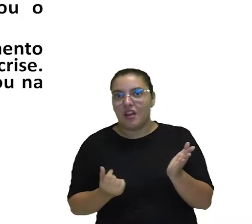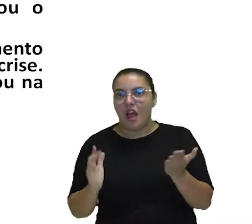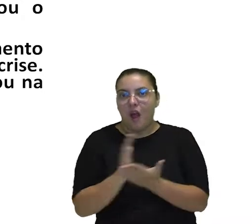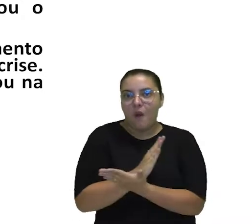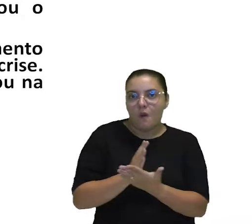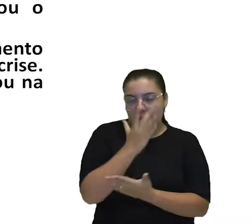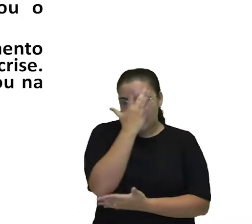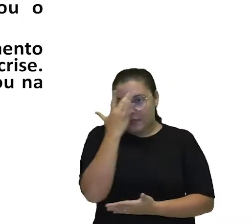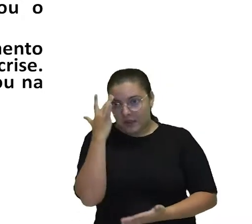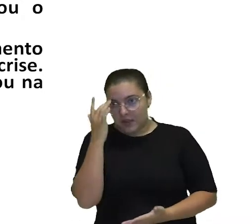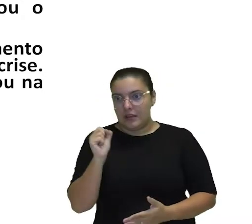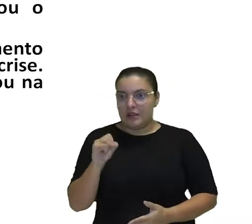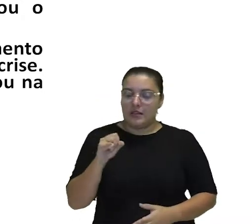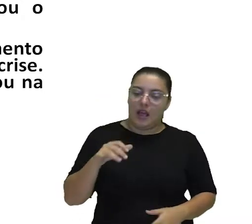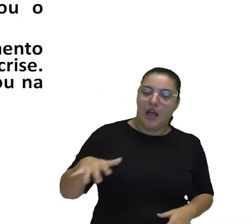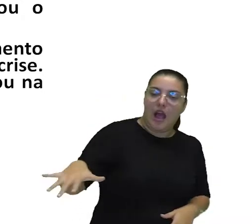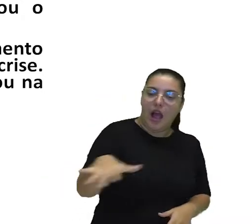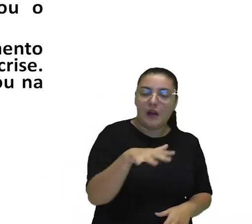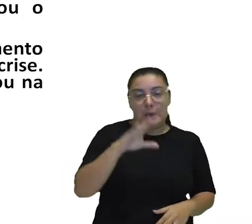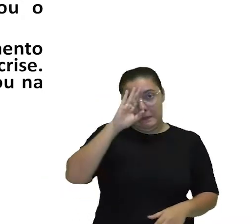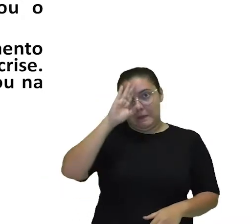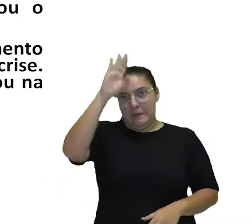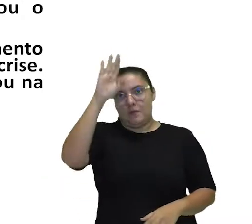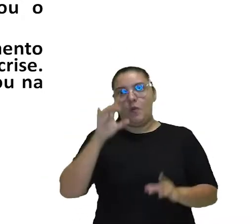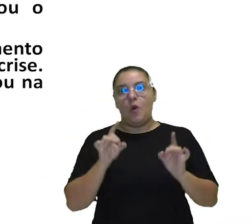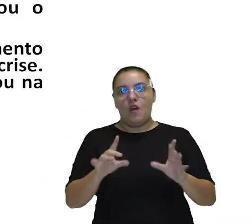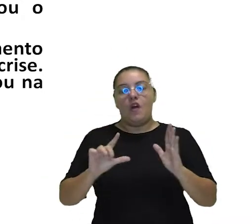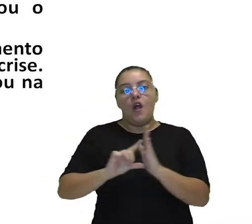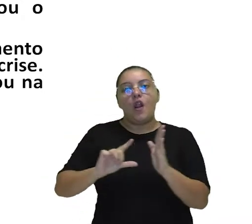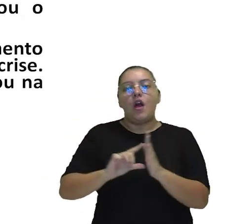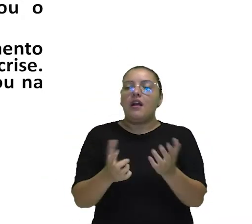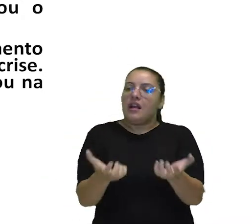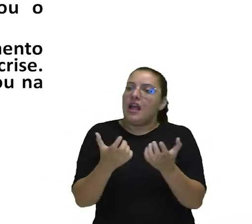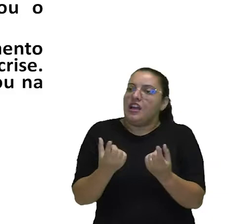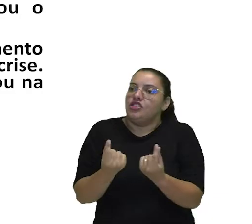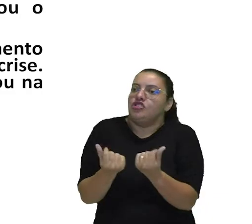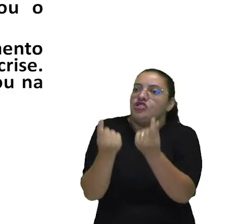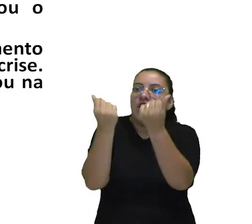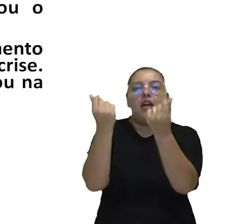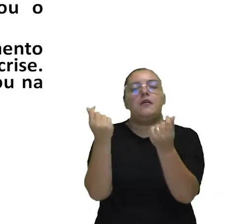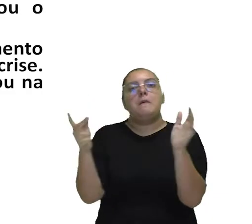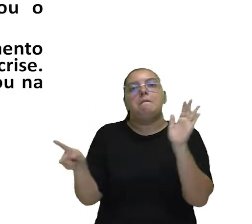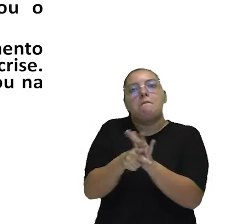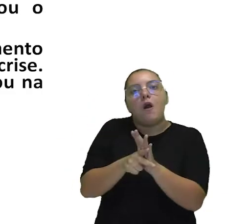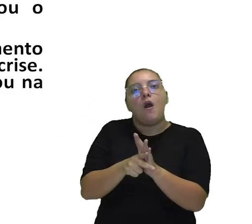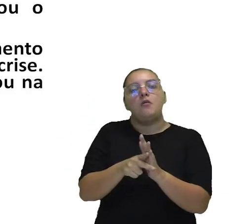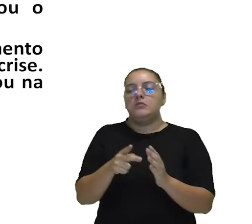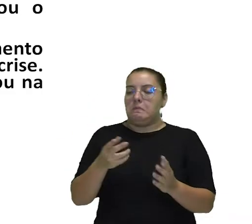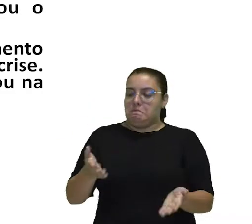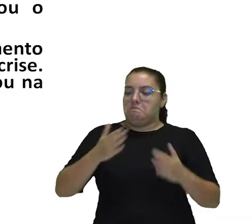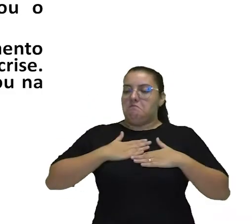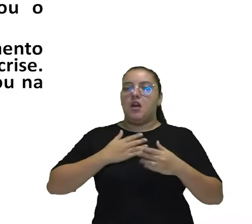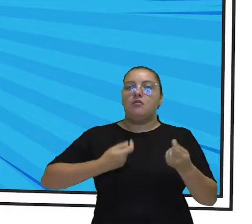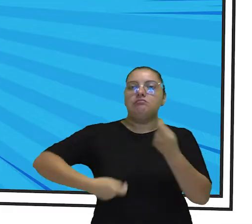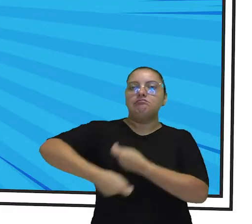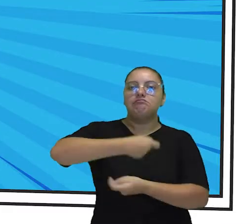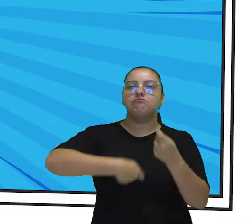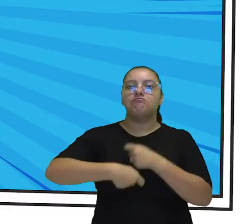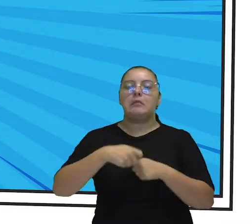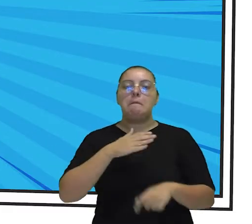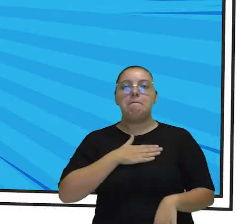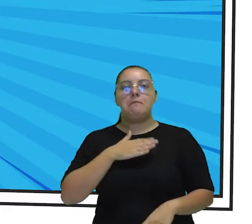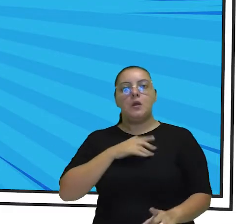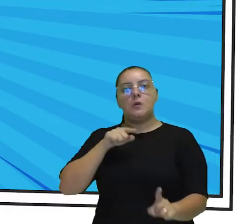que investem no setor, principalmente comercial, querem aquele dinheiro para a sua indústria, para os seus negócios, para as suas